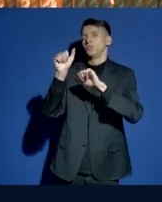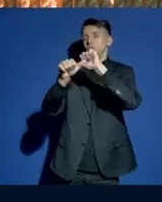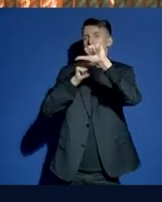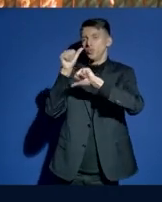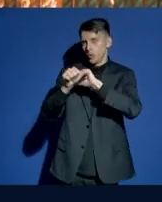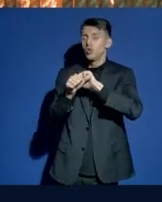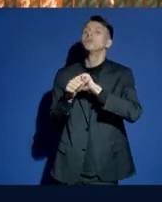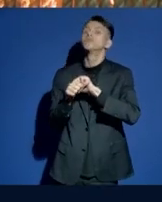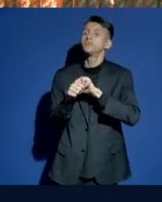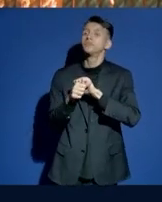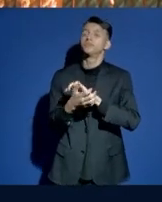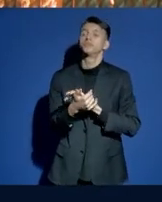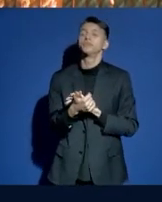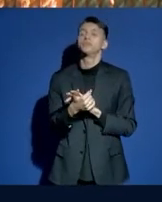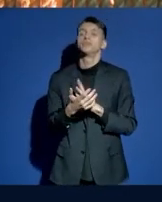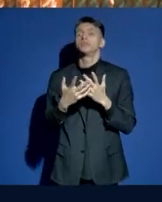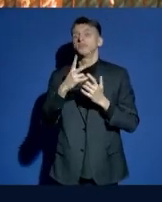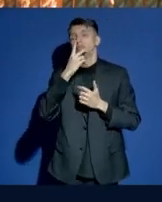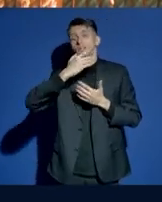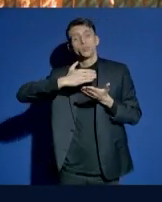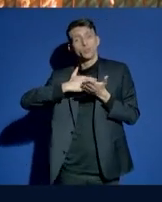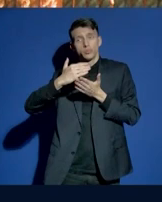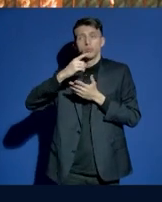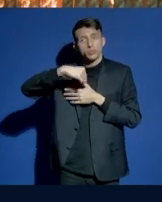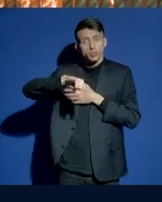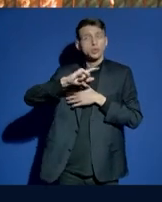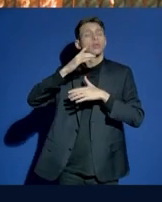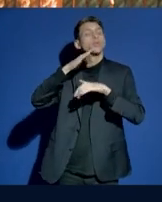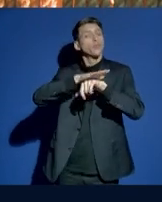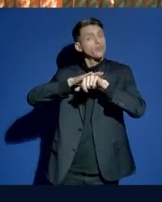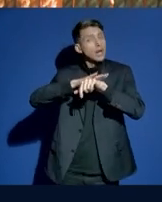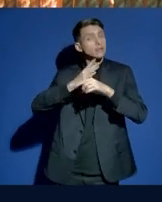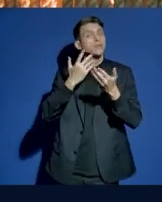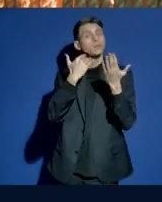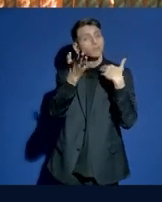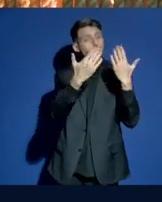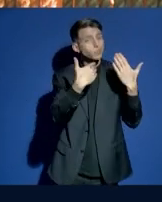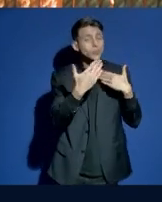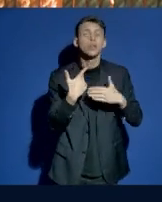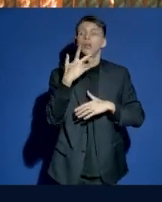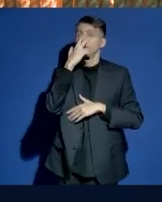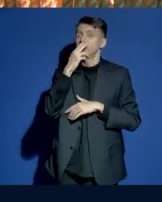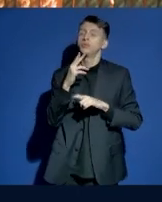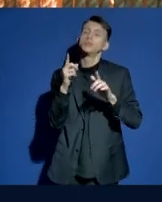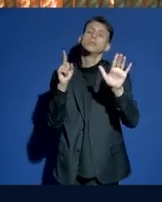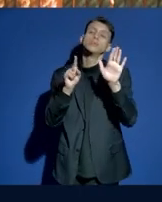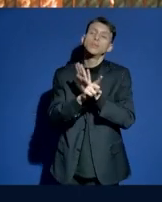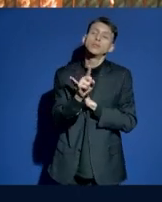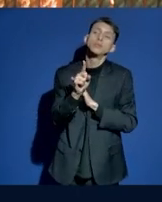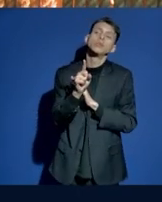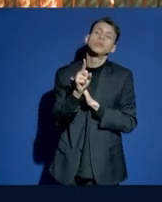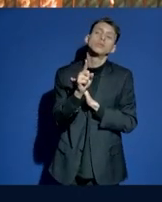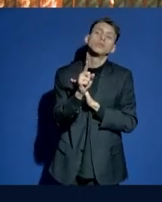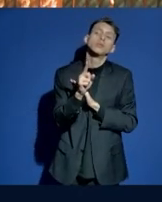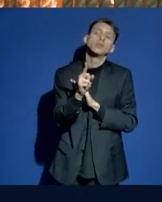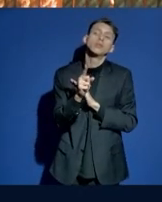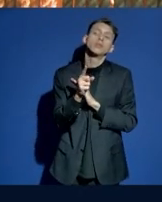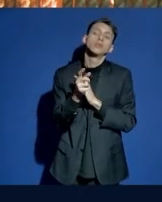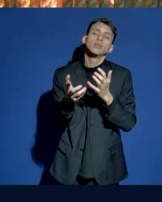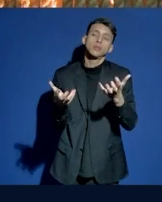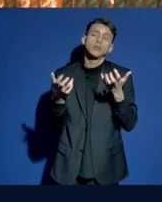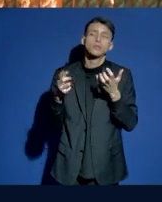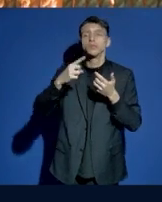comecinho do ano e pessoal acho que para a gente começar a nossa conversa acho que uma primeira rodada para eu queria